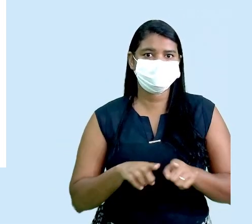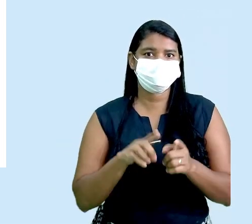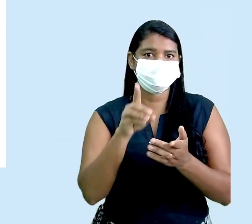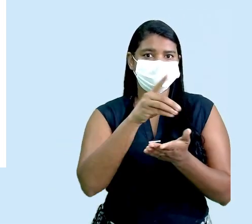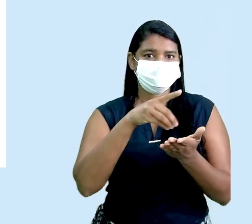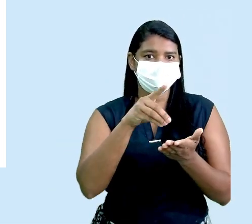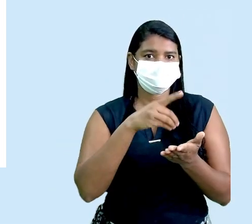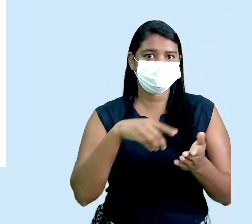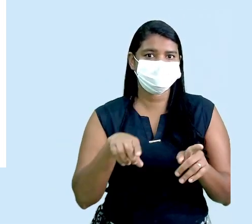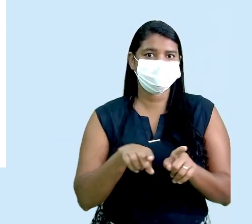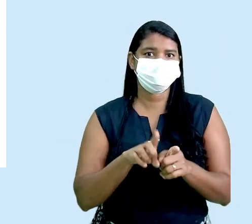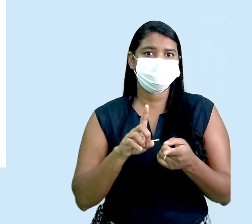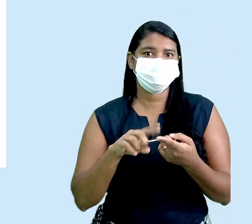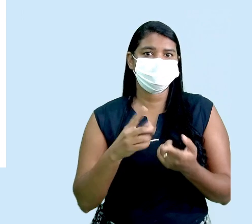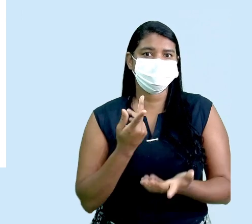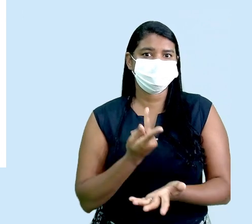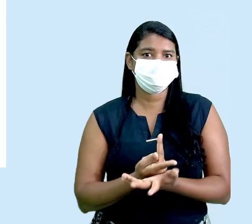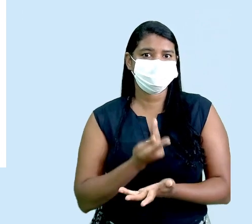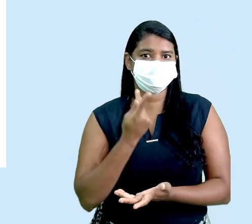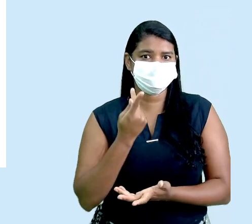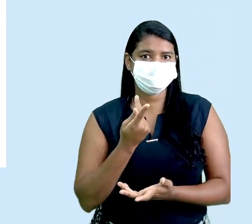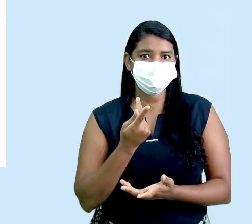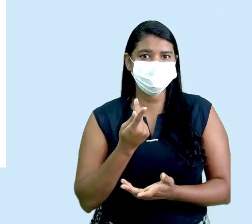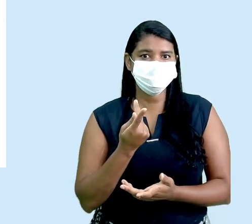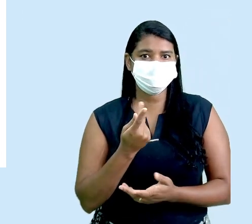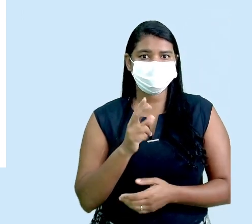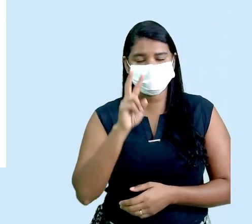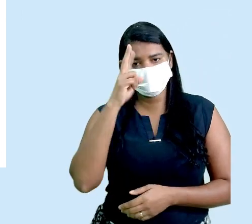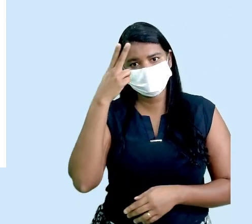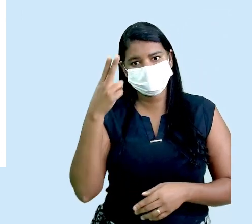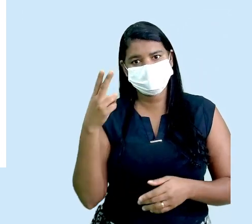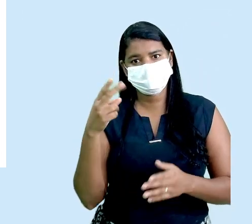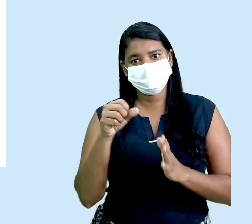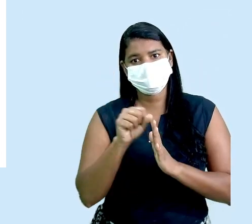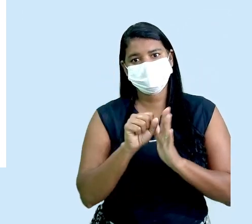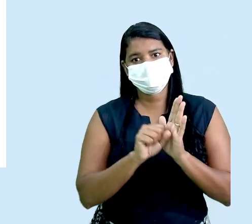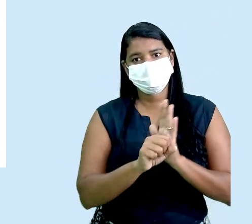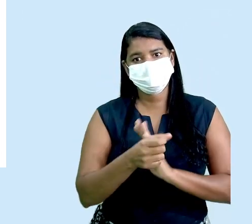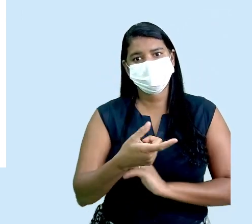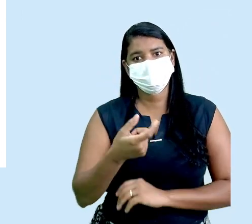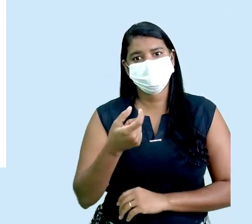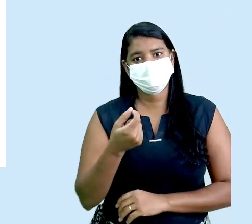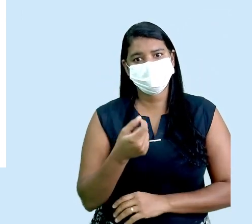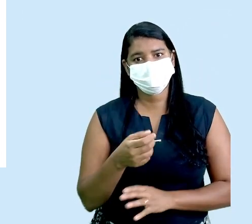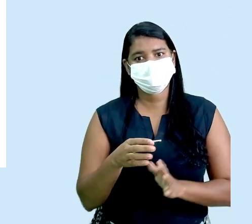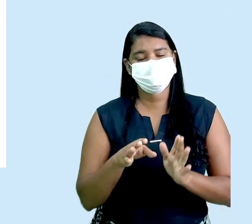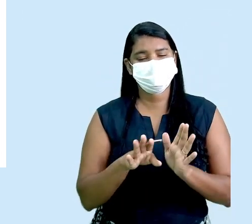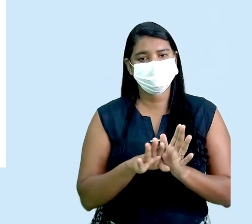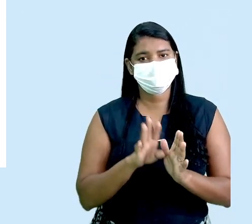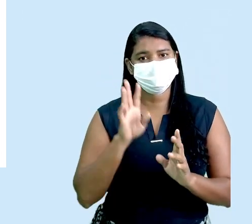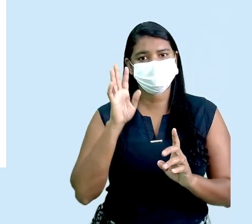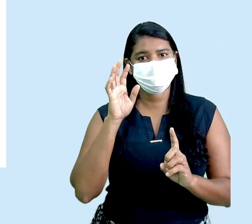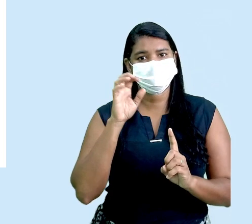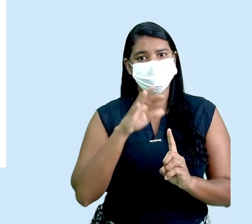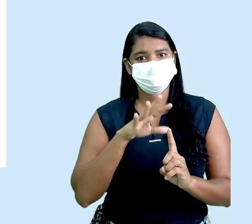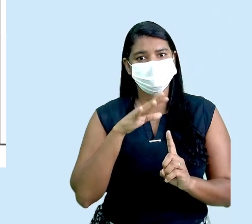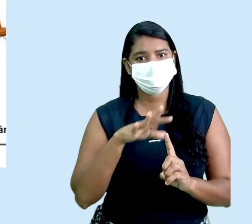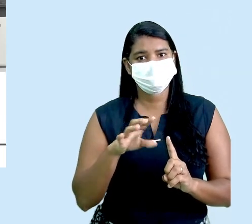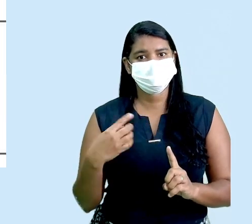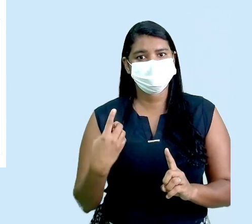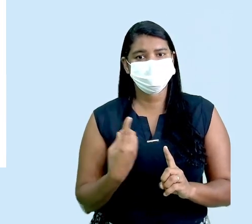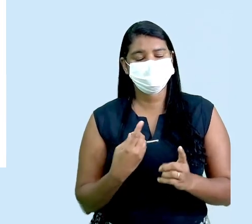design que aconteceram com muita força ao longo do século XX e que vieram, obviamente, a influenciar a